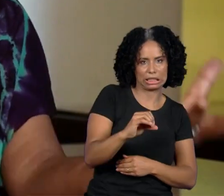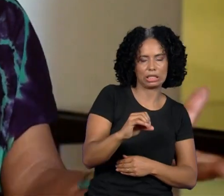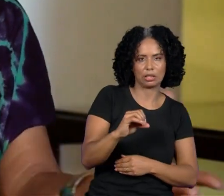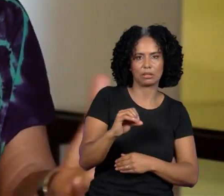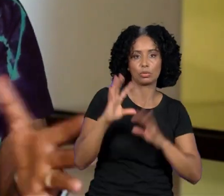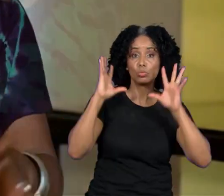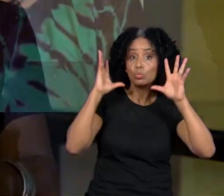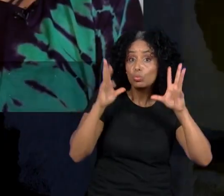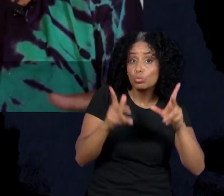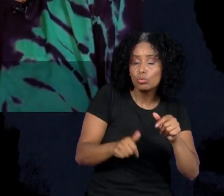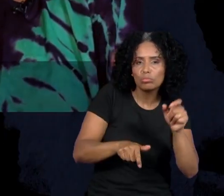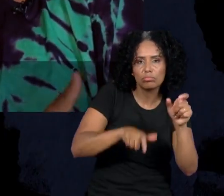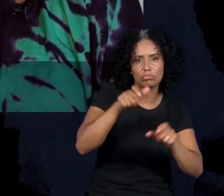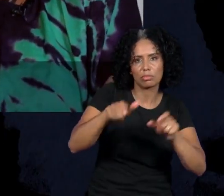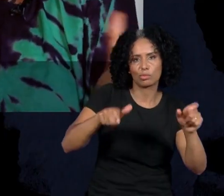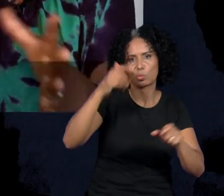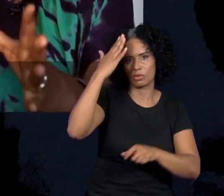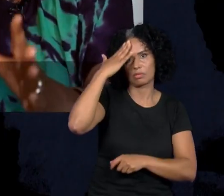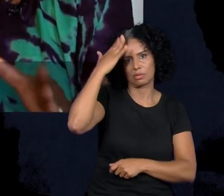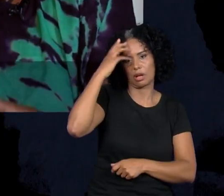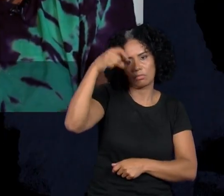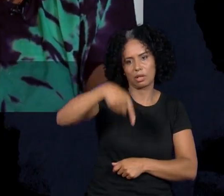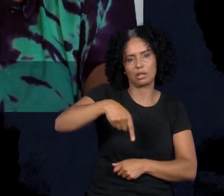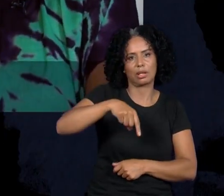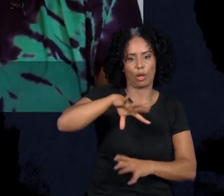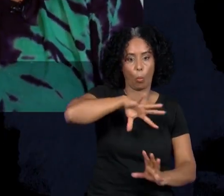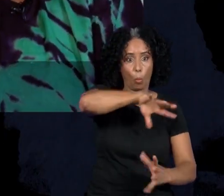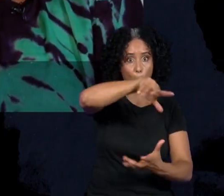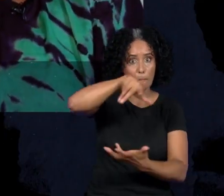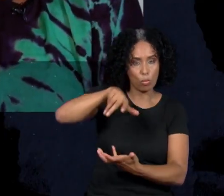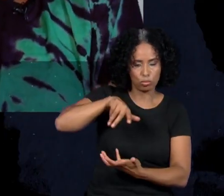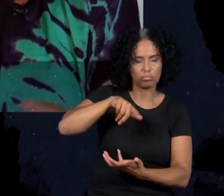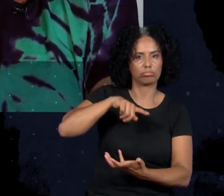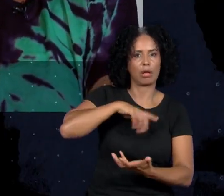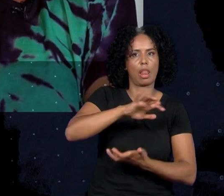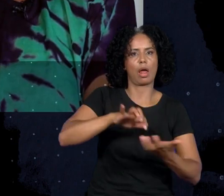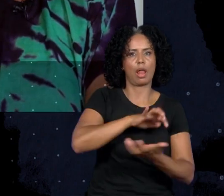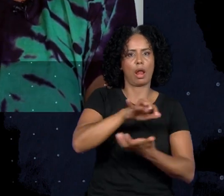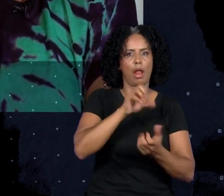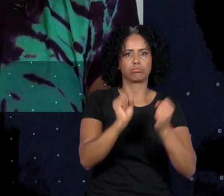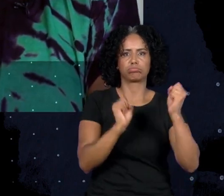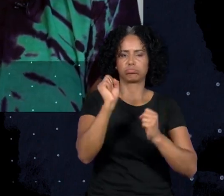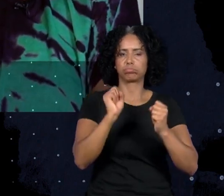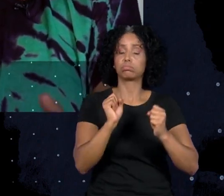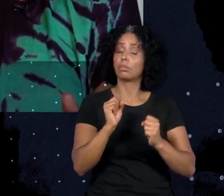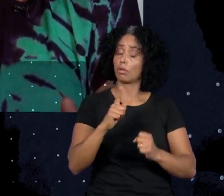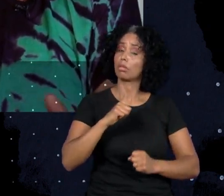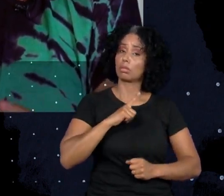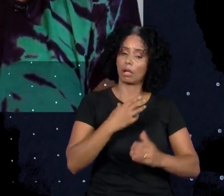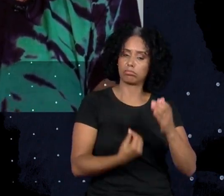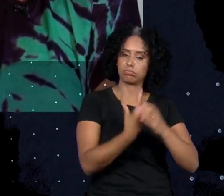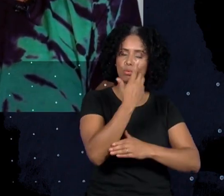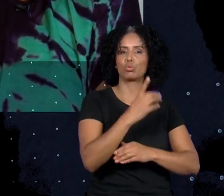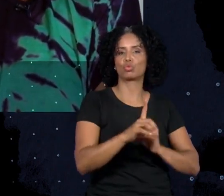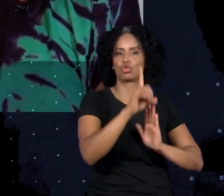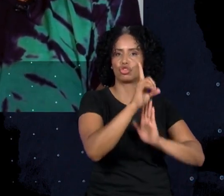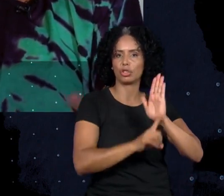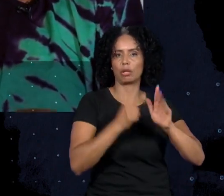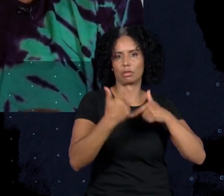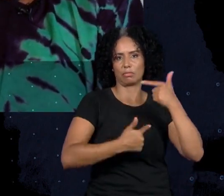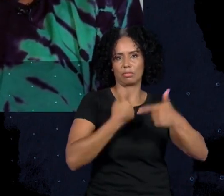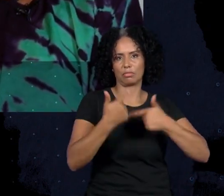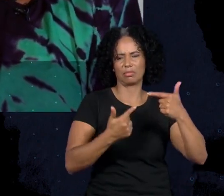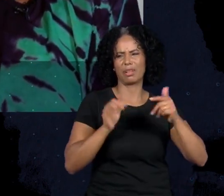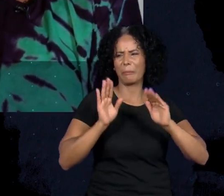no mundo, em razão, principalmente da Revolução Industrial, sobre os direitos dos trabalhadores e os direitos das mulheres. Mas